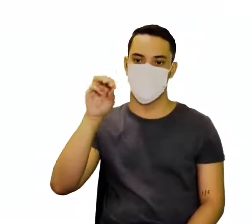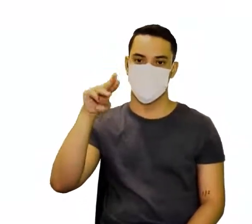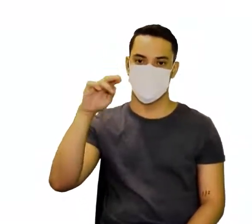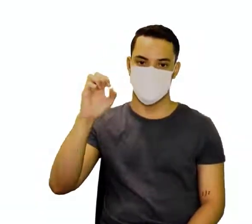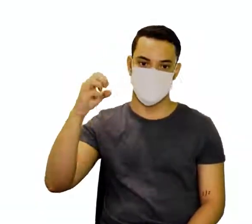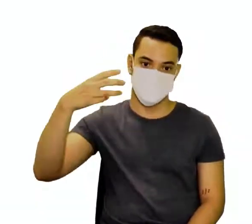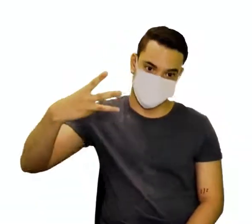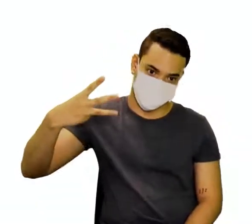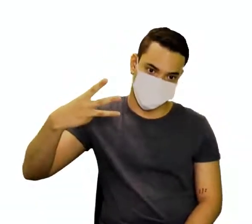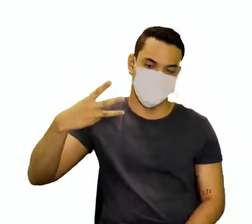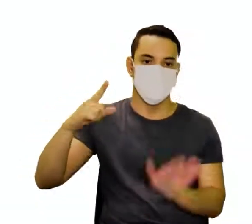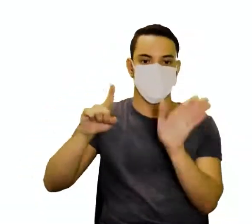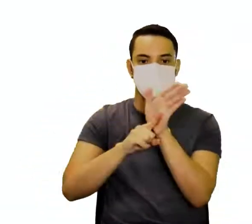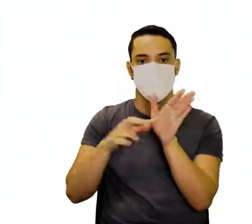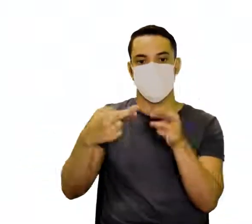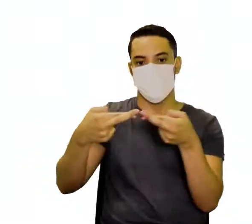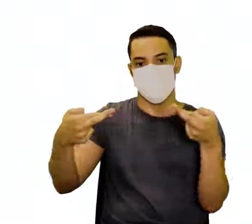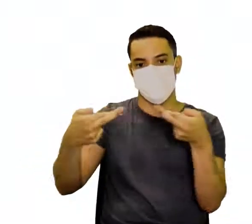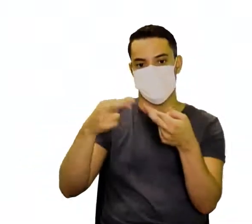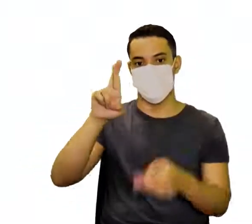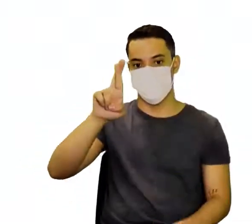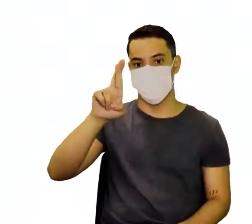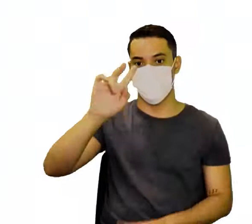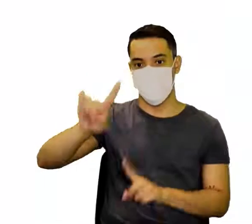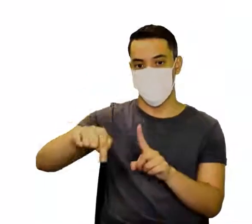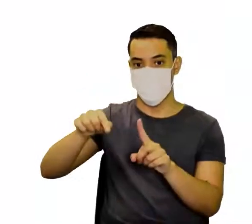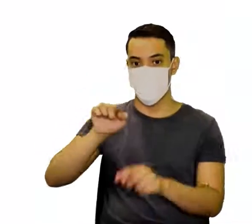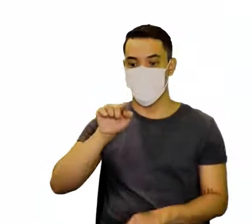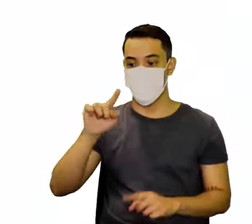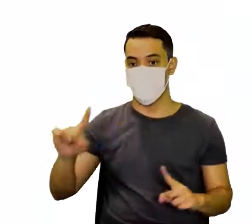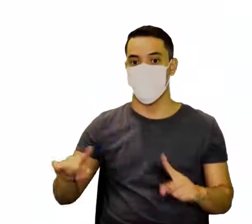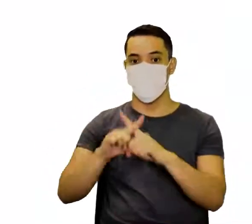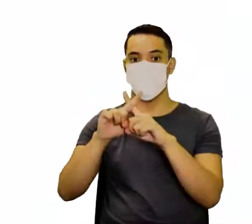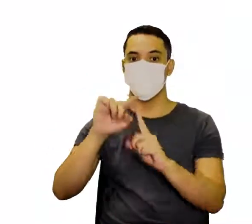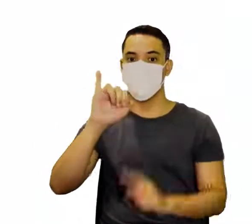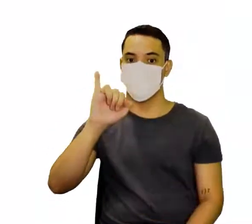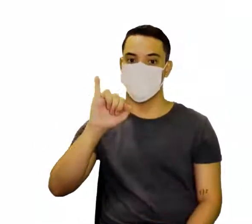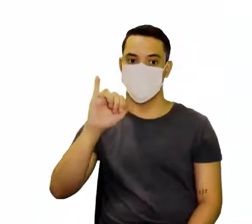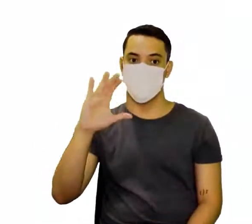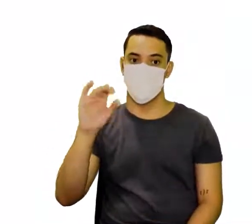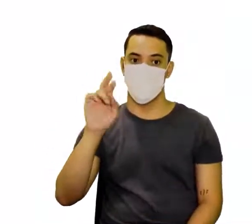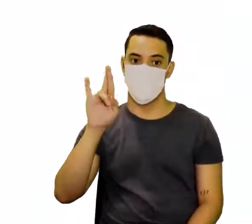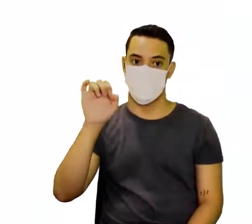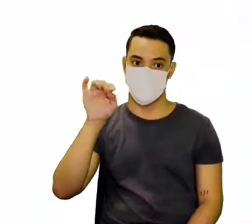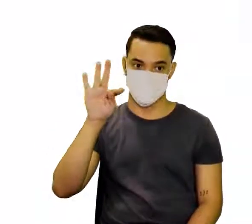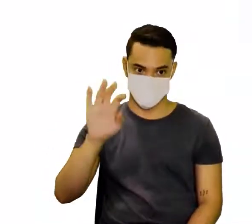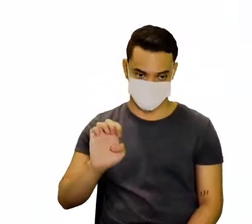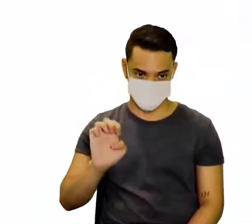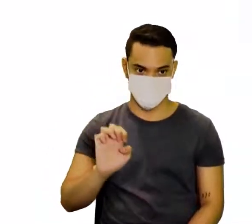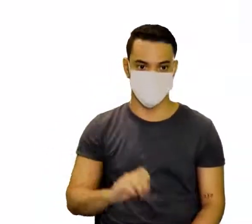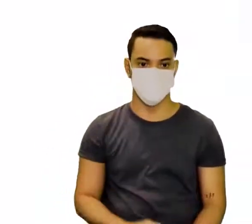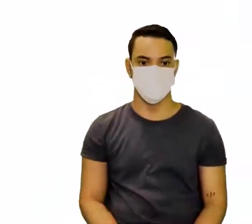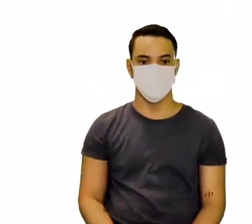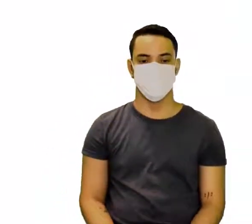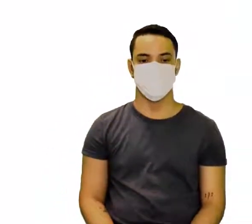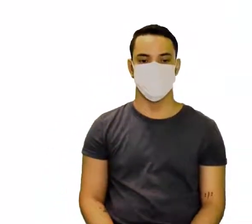resistência interna do gerador e da corrente. Então, aqui nós temos, olha só, tensão